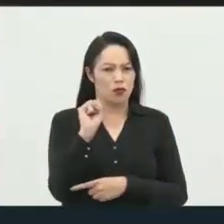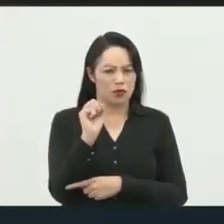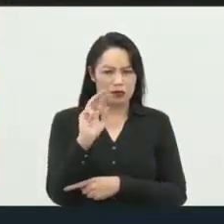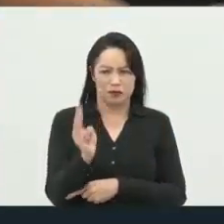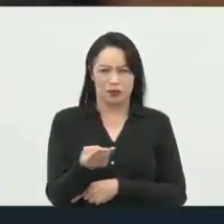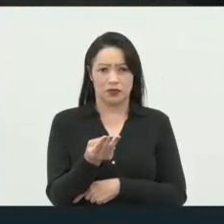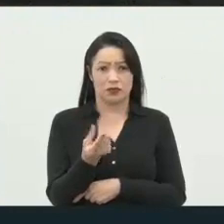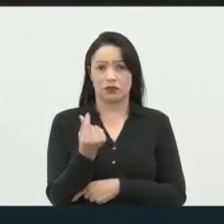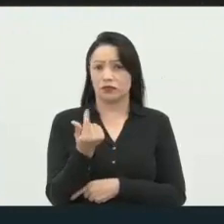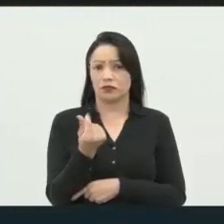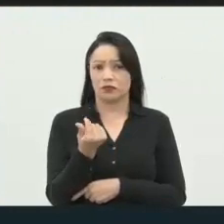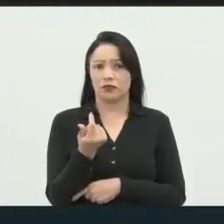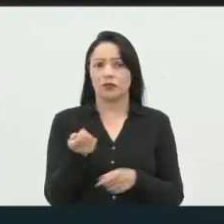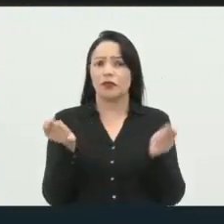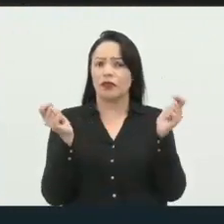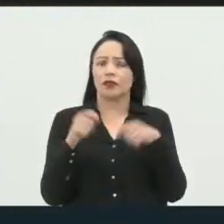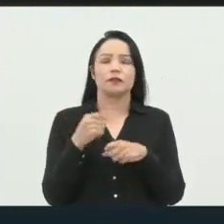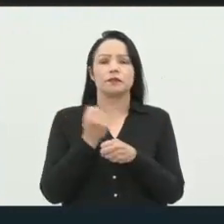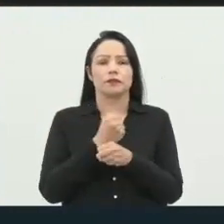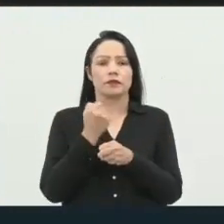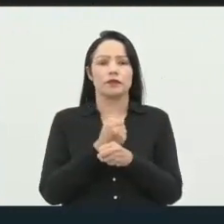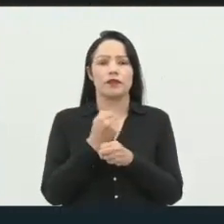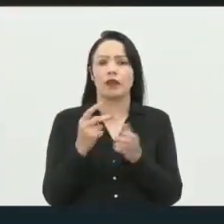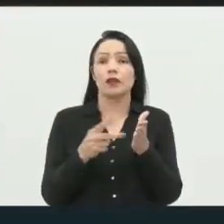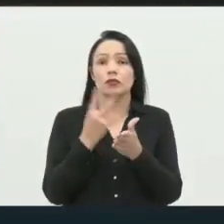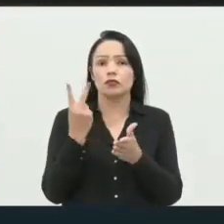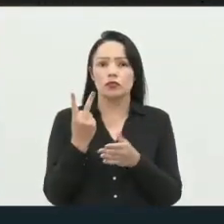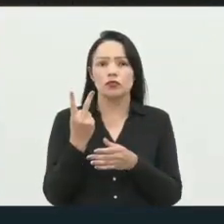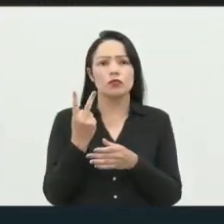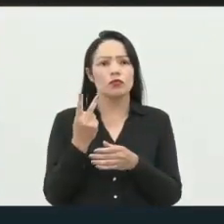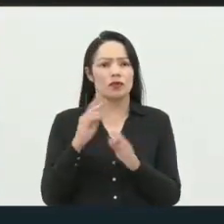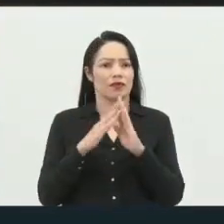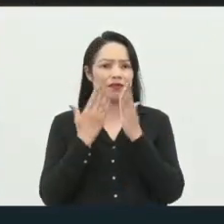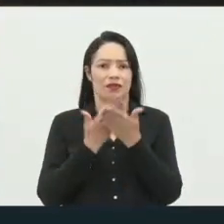que dá para construir que dava para construir duas escolas